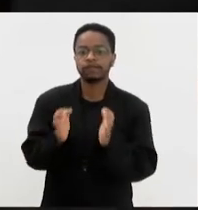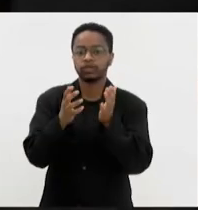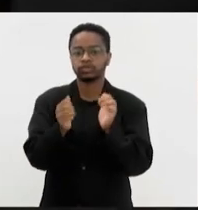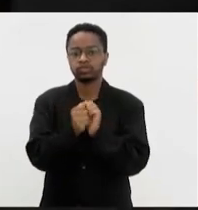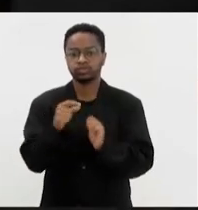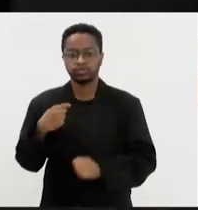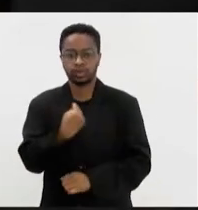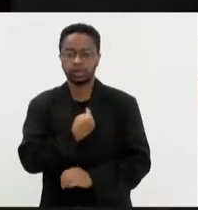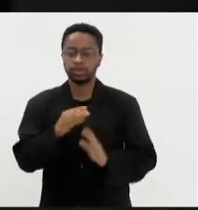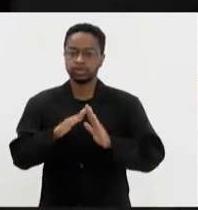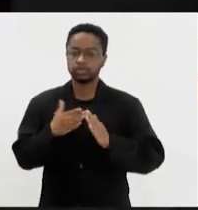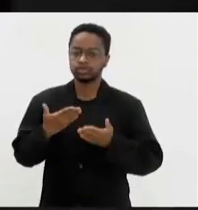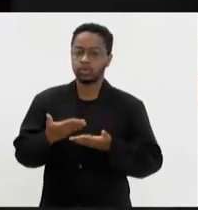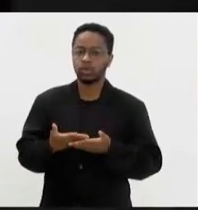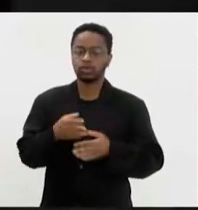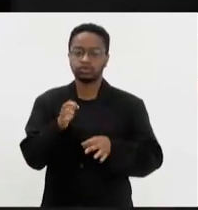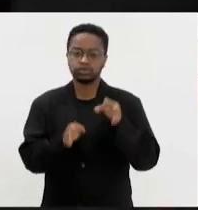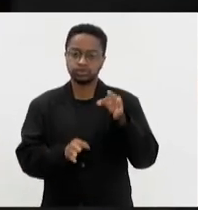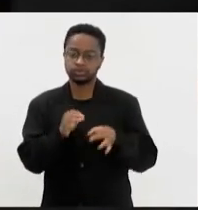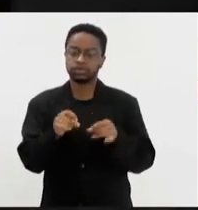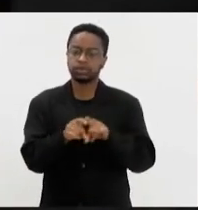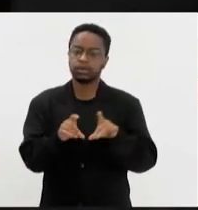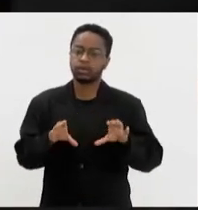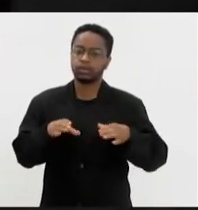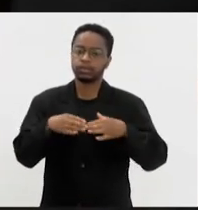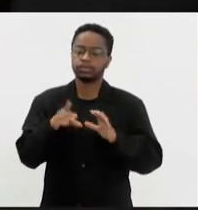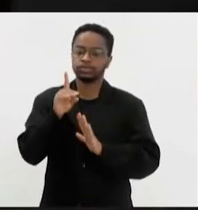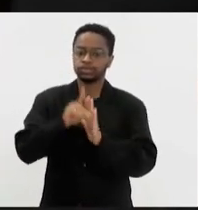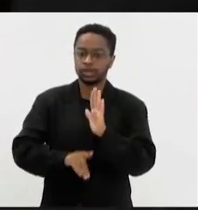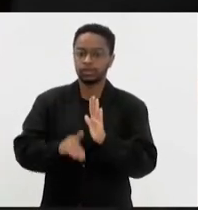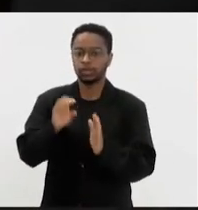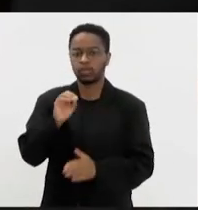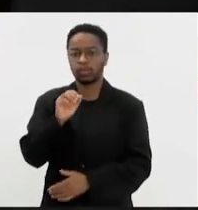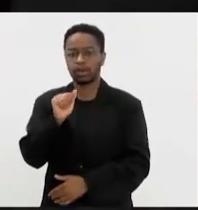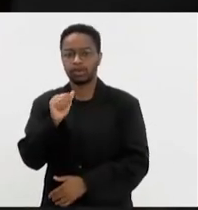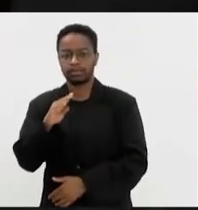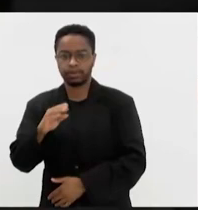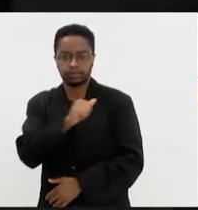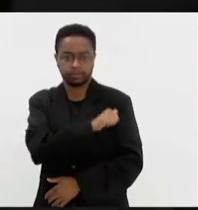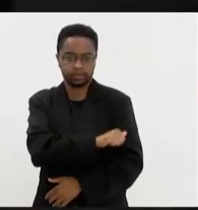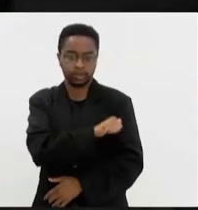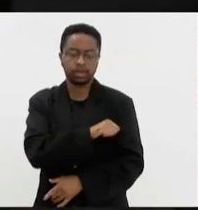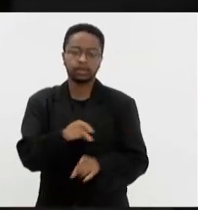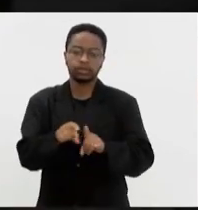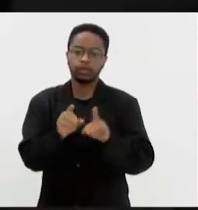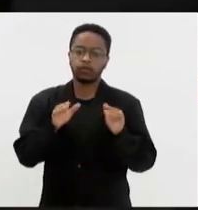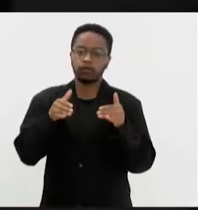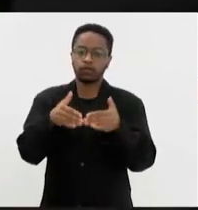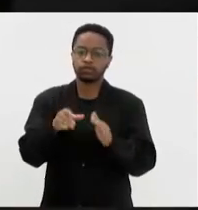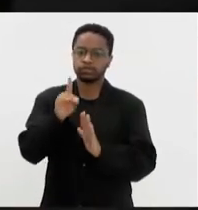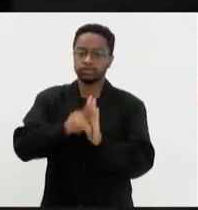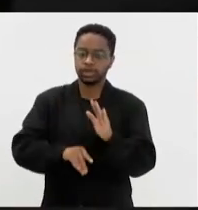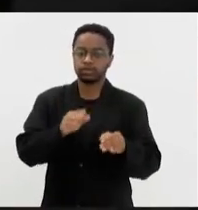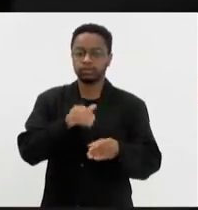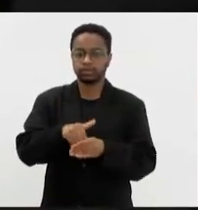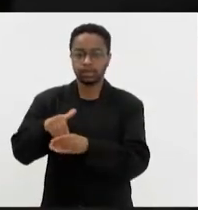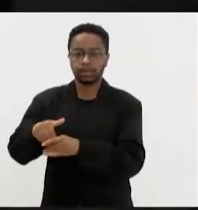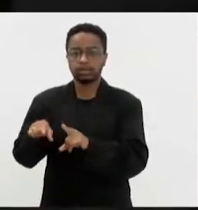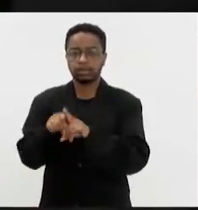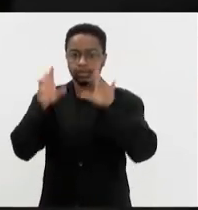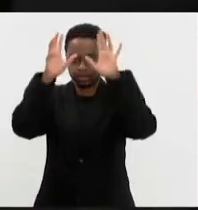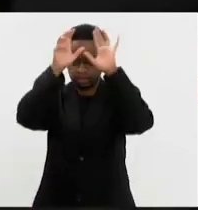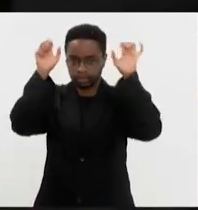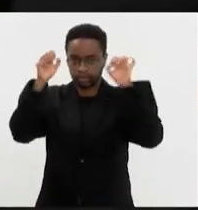magistratura a comissão de Direito Eleitoral da oabrj o Fórum de Direito Eleitoral e político do tribunal de justiça